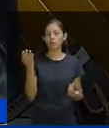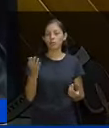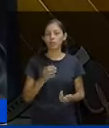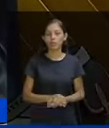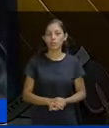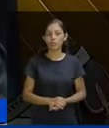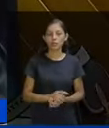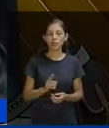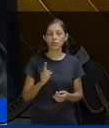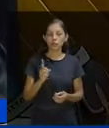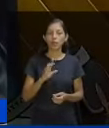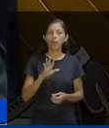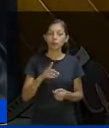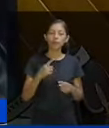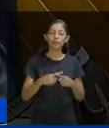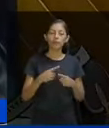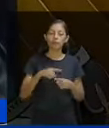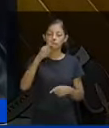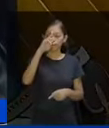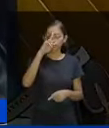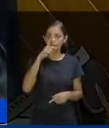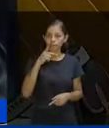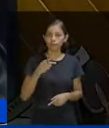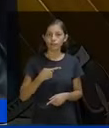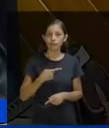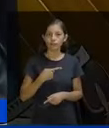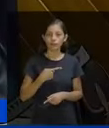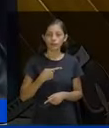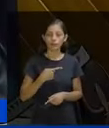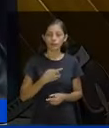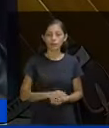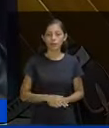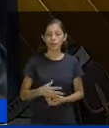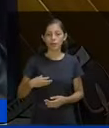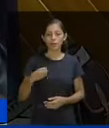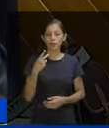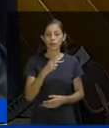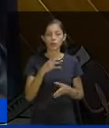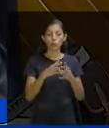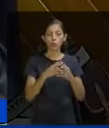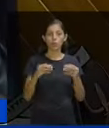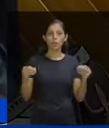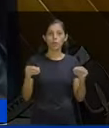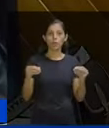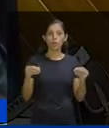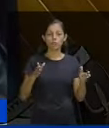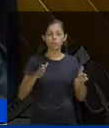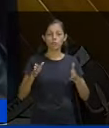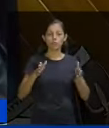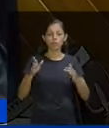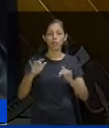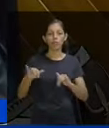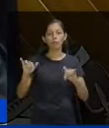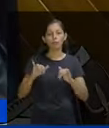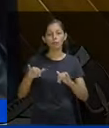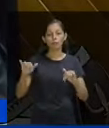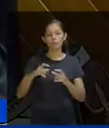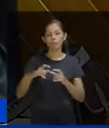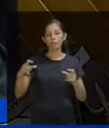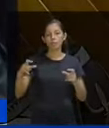de forte motivo pessoal pelo desaparecimento de seu filho durante o período da campanha eleitoral. Outro